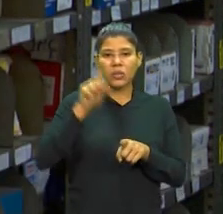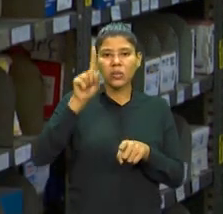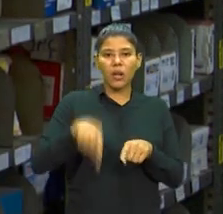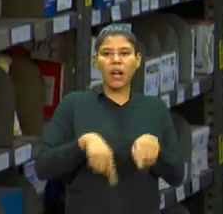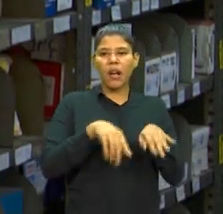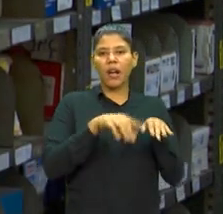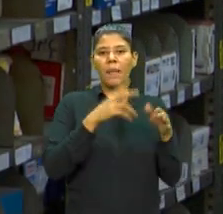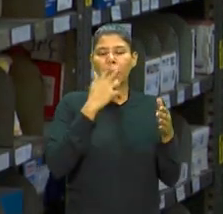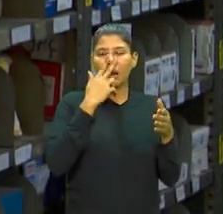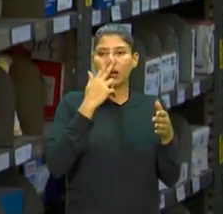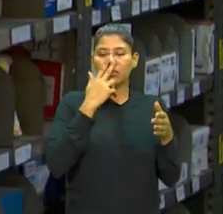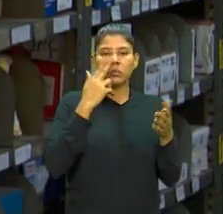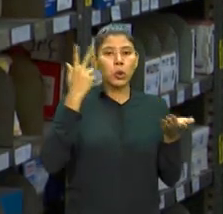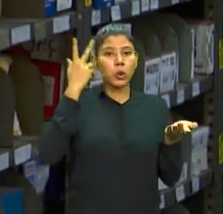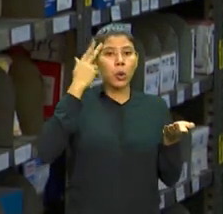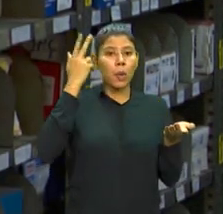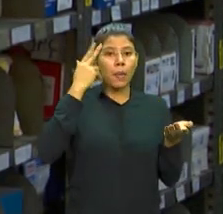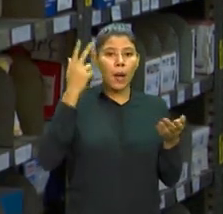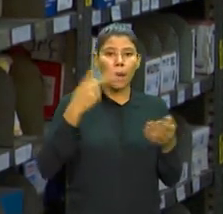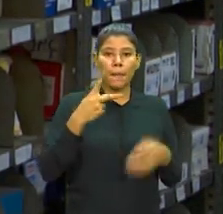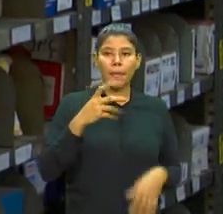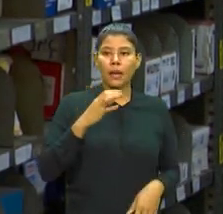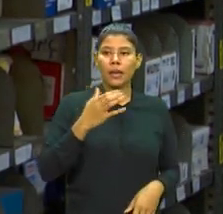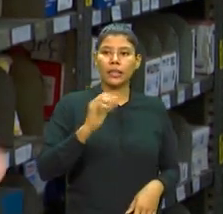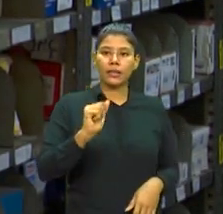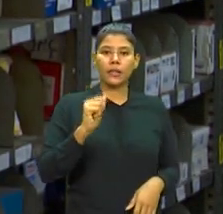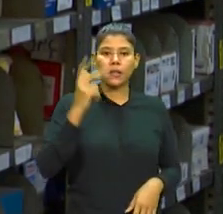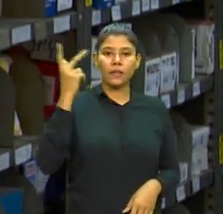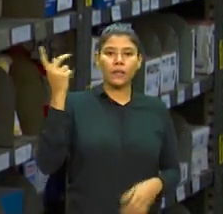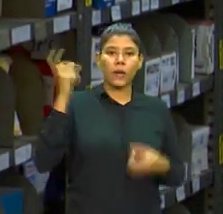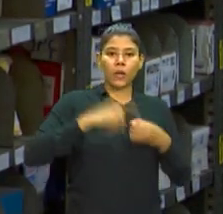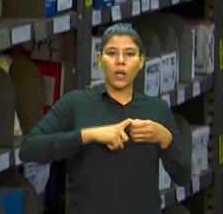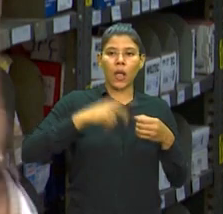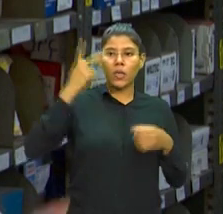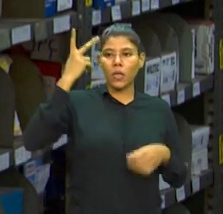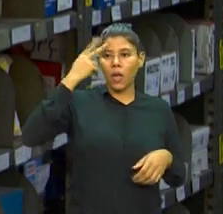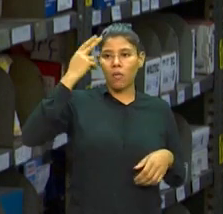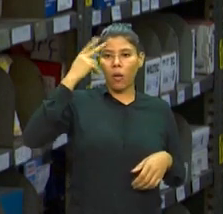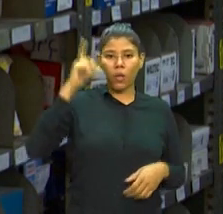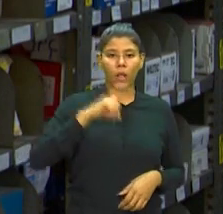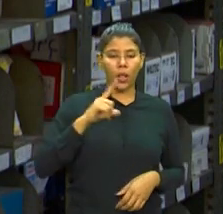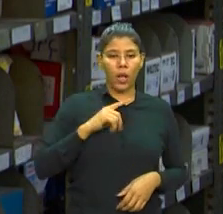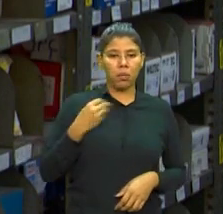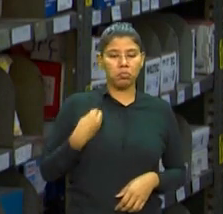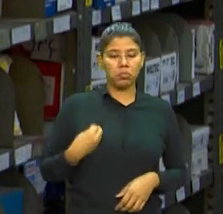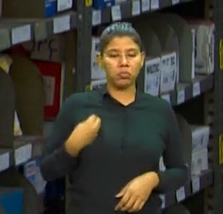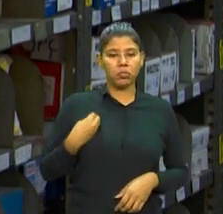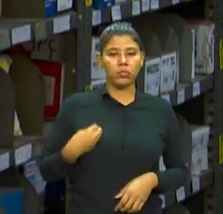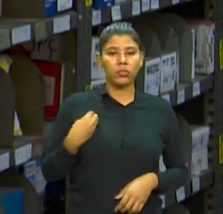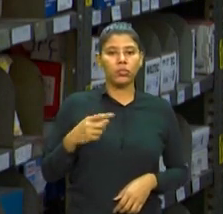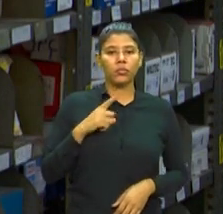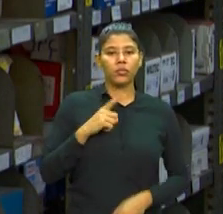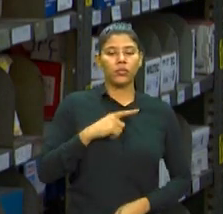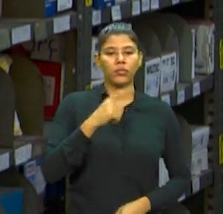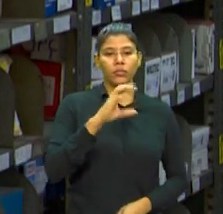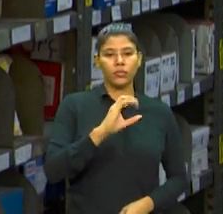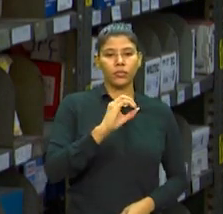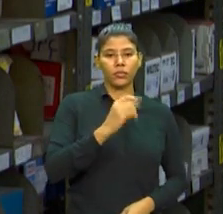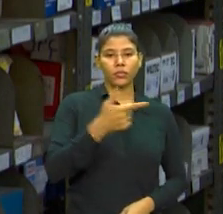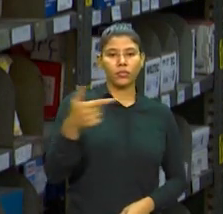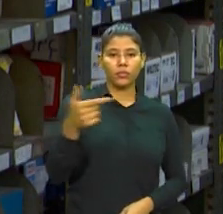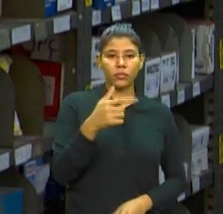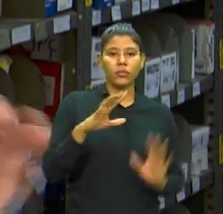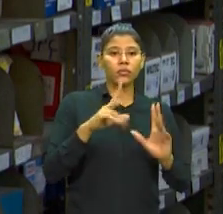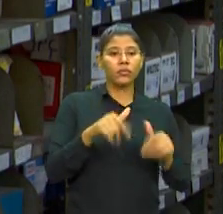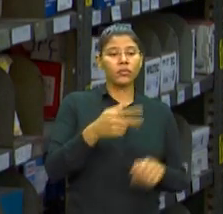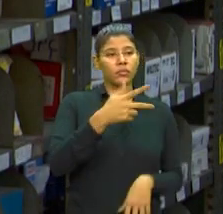de peças no mundo todo e a gente possa ter 2022 mais promissor sem pandemia todo mundo vacinado